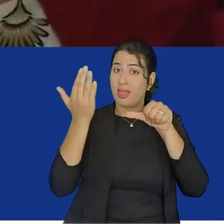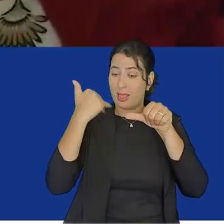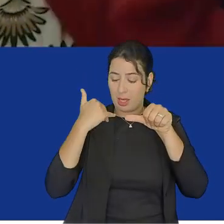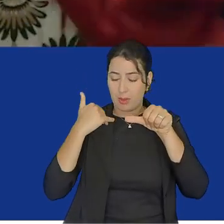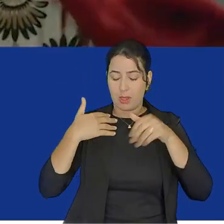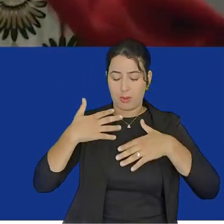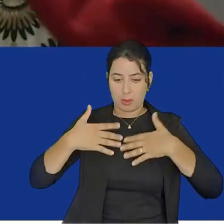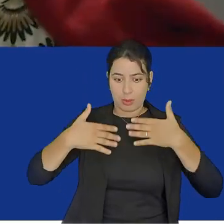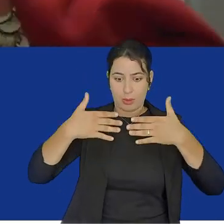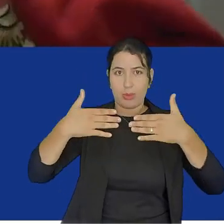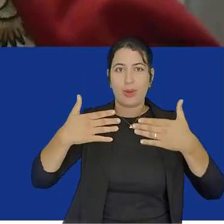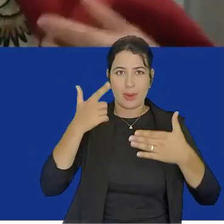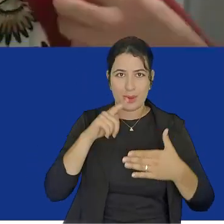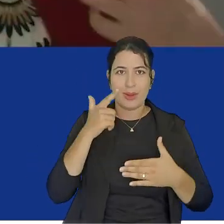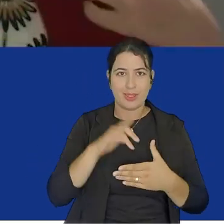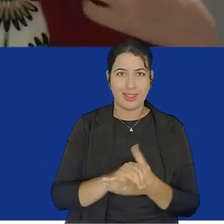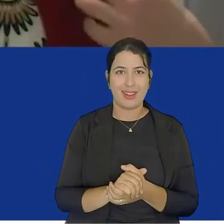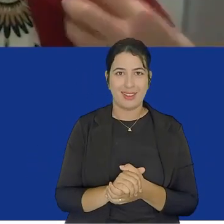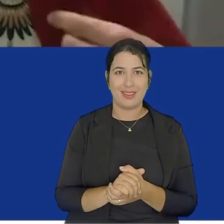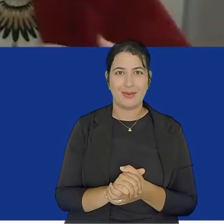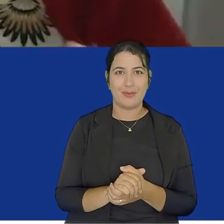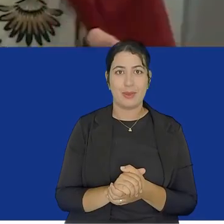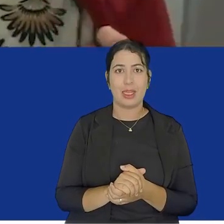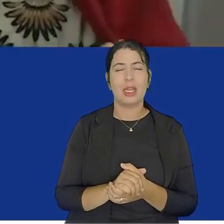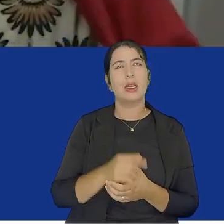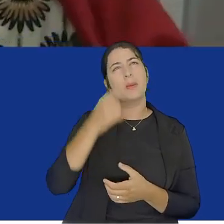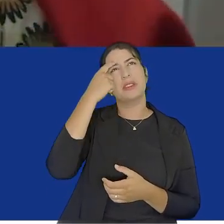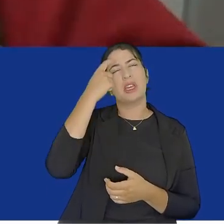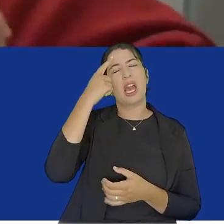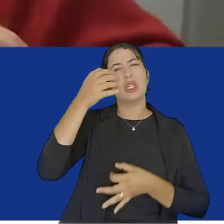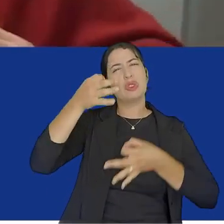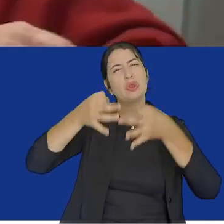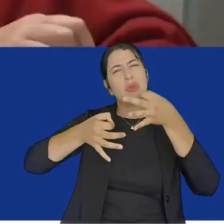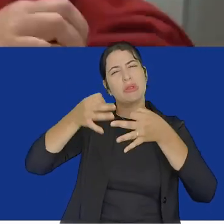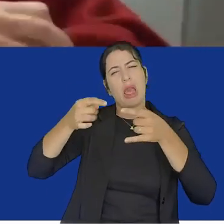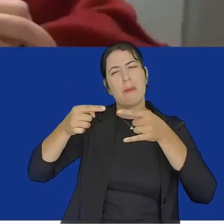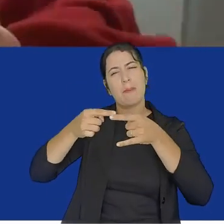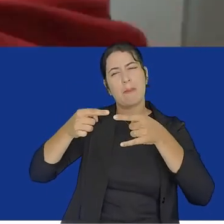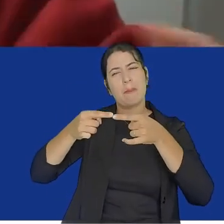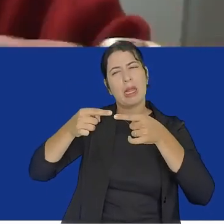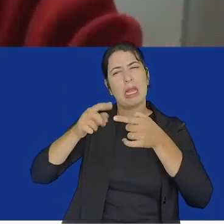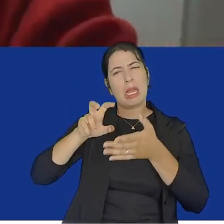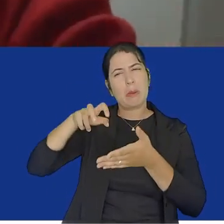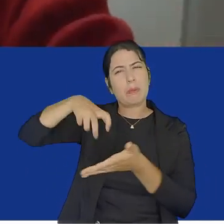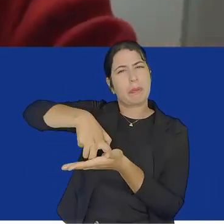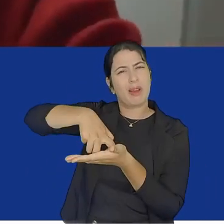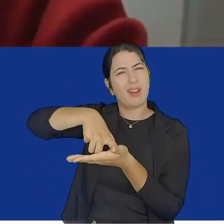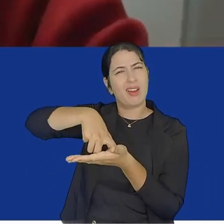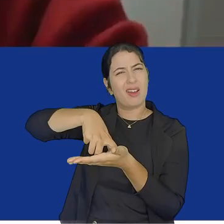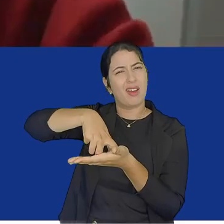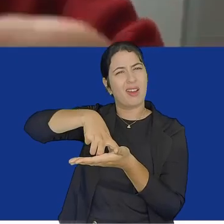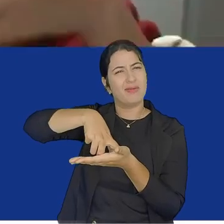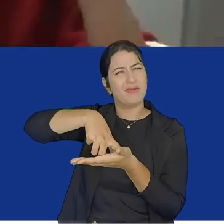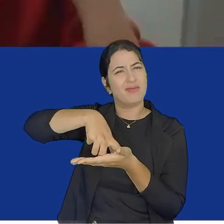justiça com empreender uma punição ao outro. Então, quando eu venho com uma denúncia de assédio e eu quero